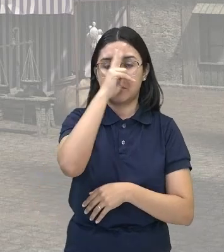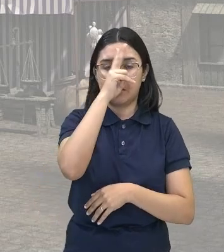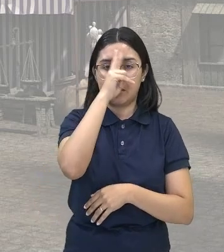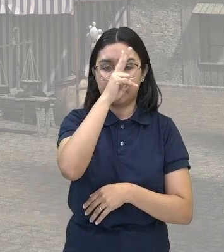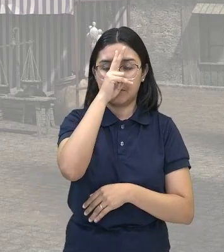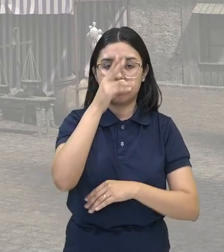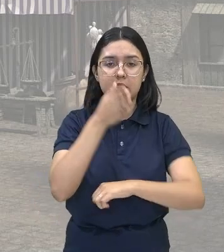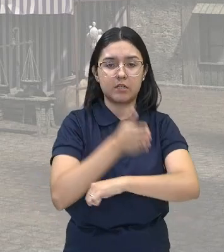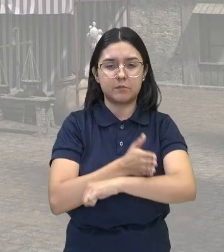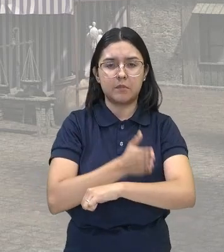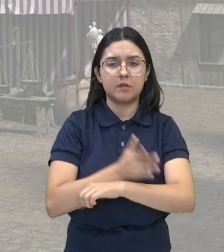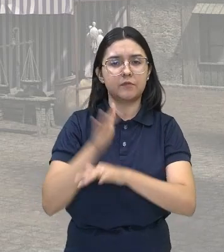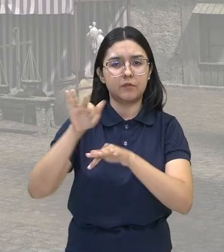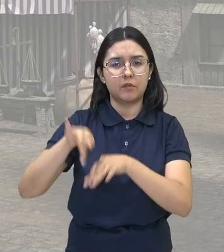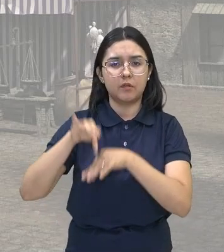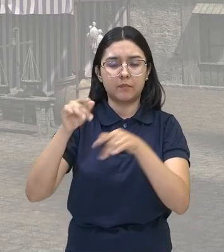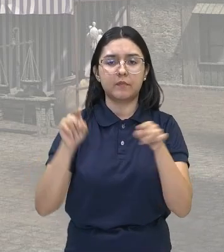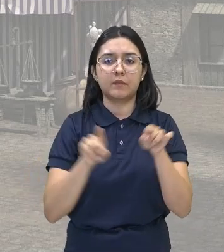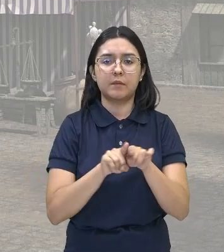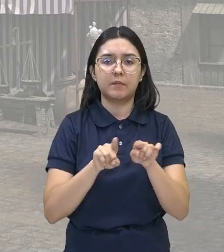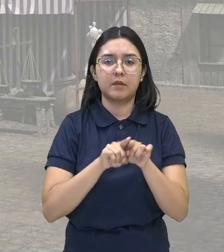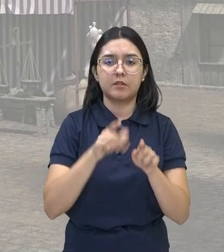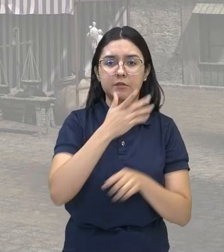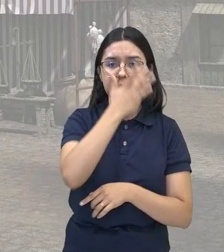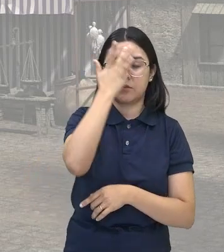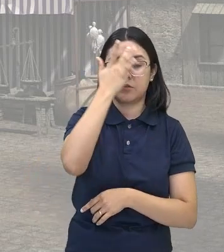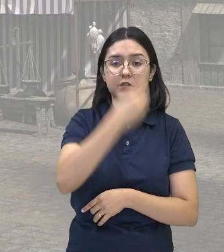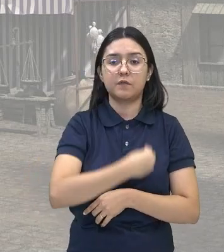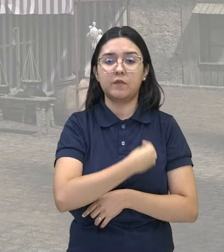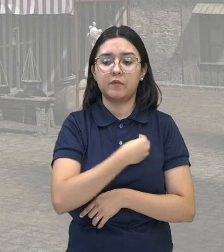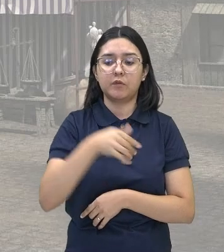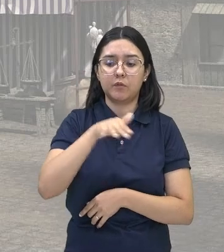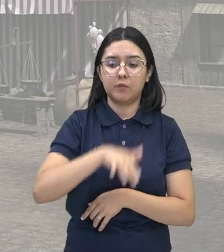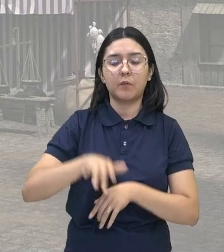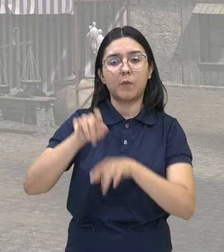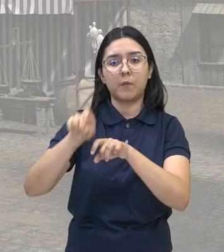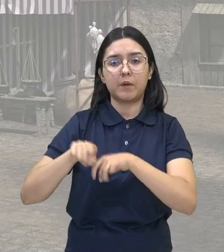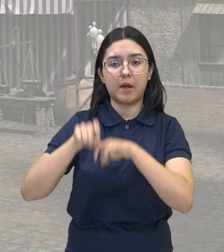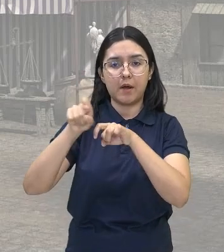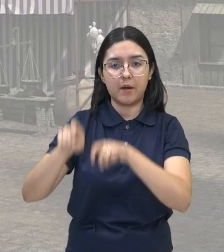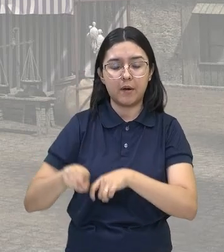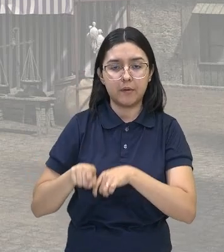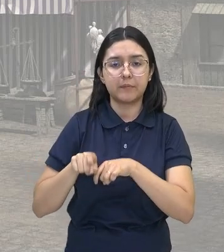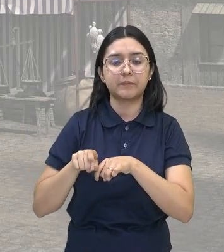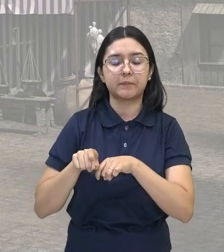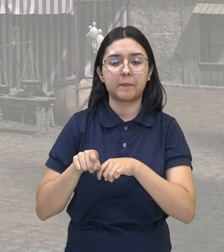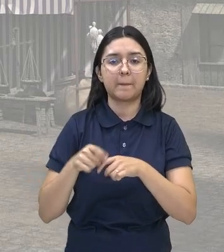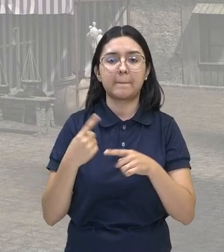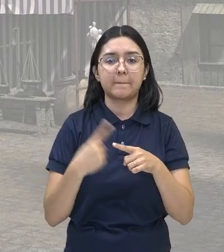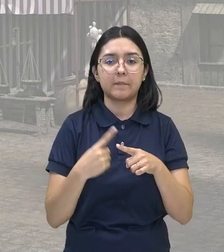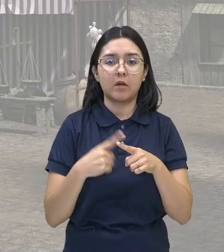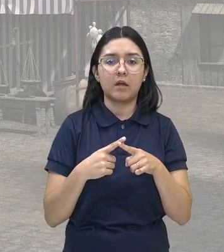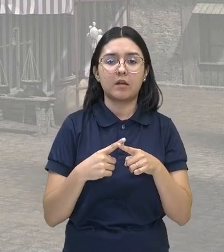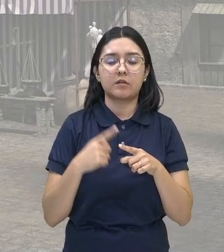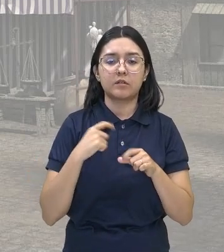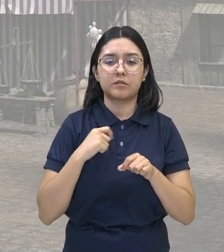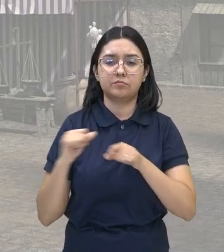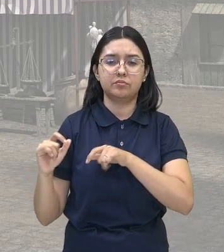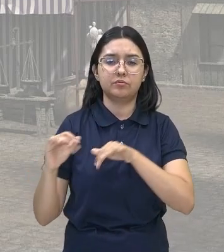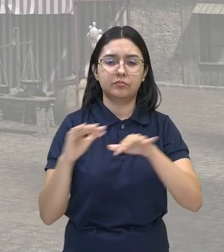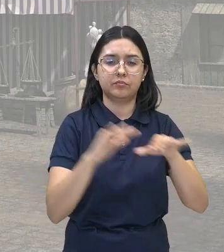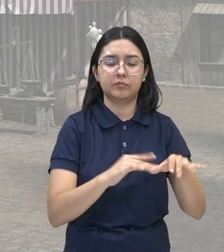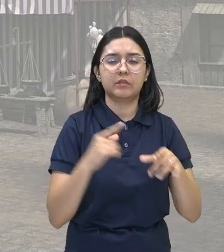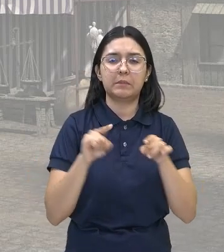feudo, do mundo rural, das pessoas vivendo ali na zona rural, até porque com as invasões bárbaras, as